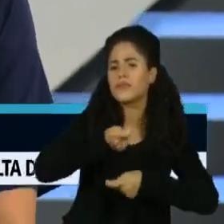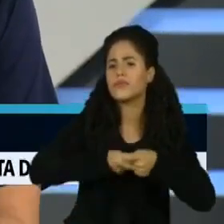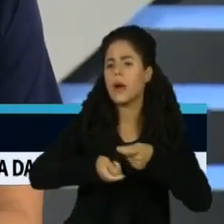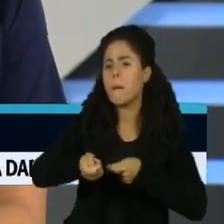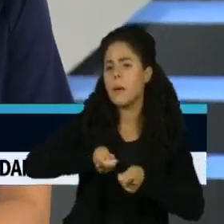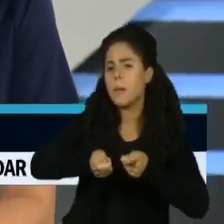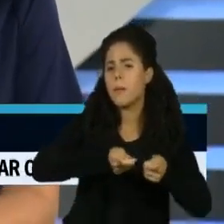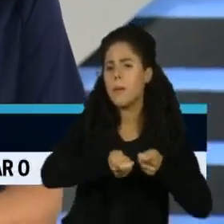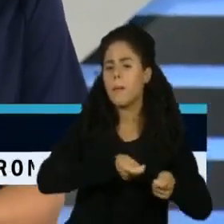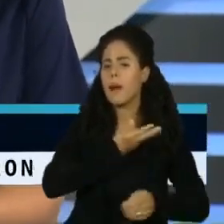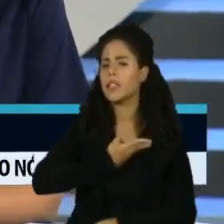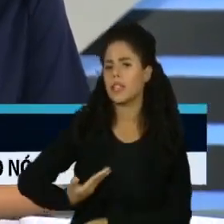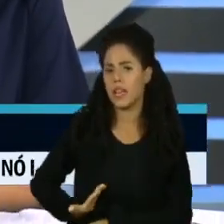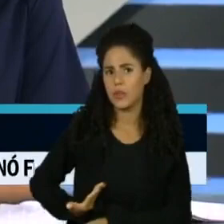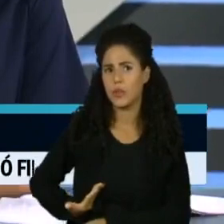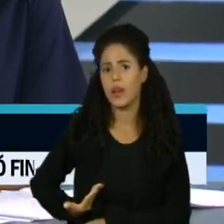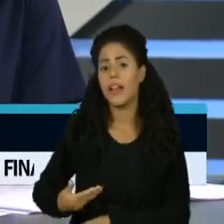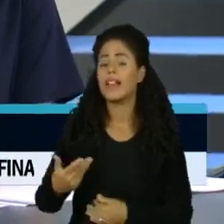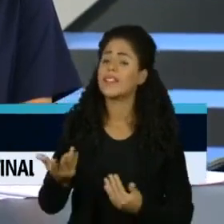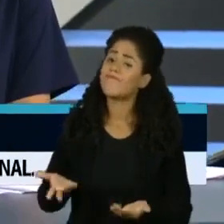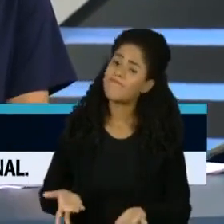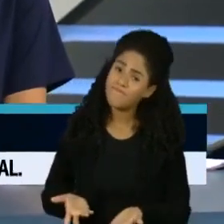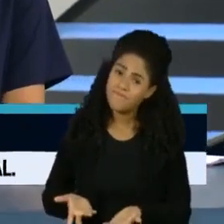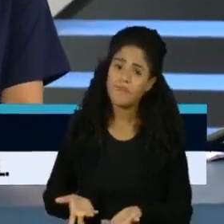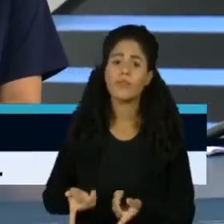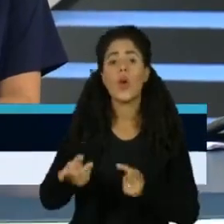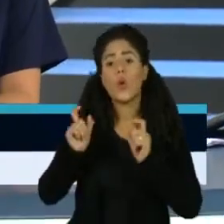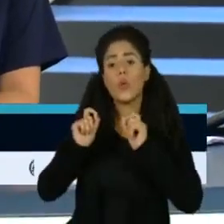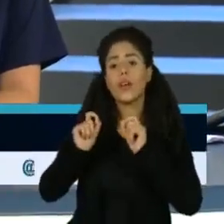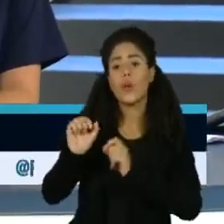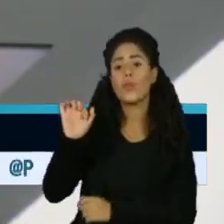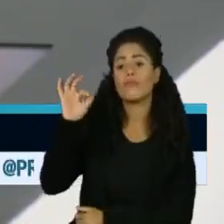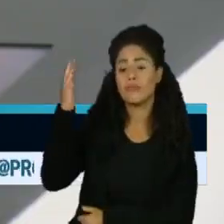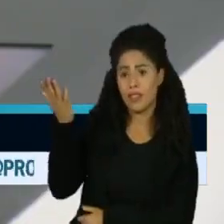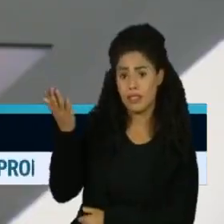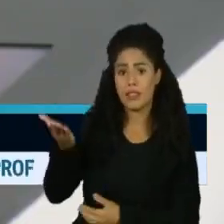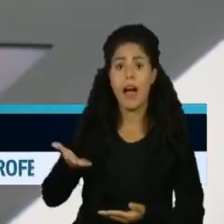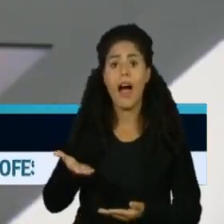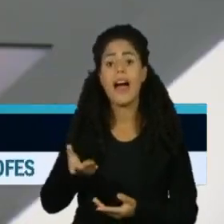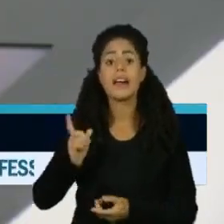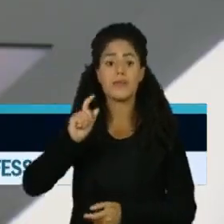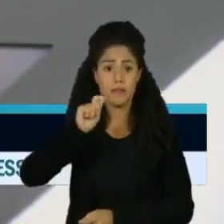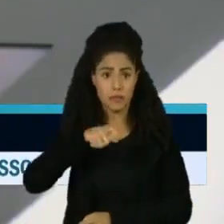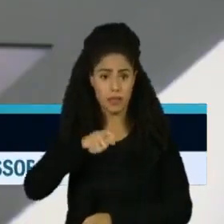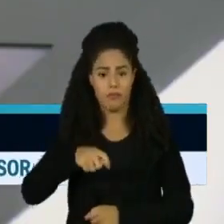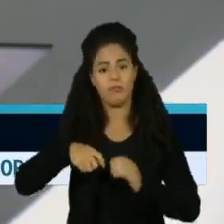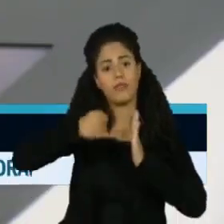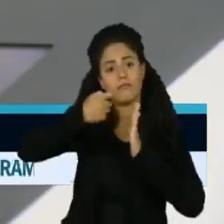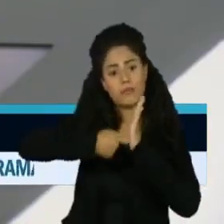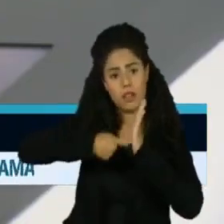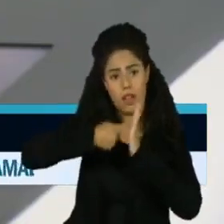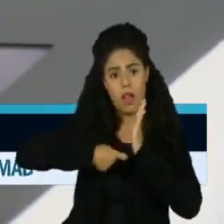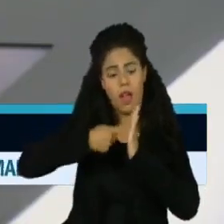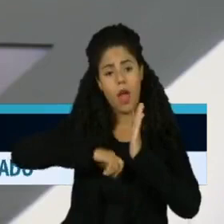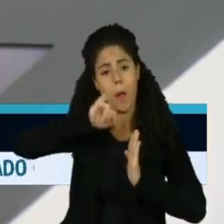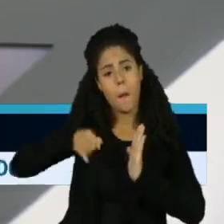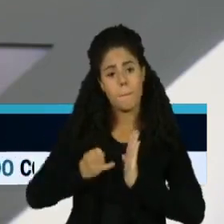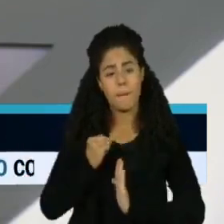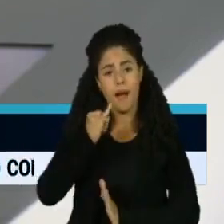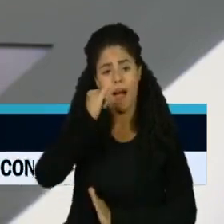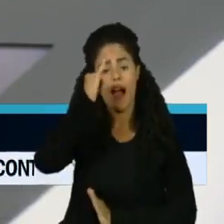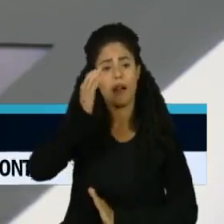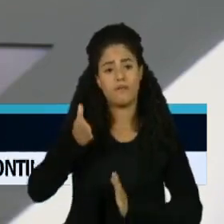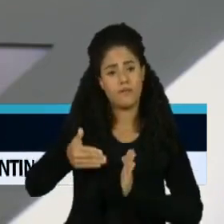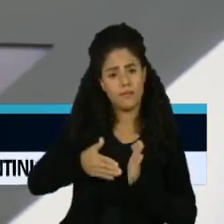para todos? Mas não precisava ter sido assim. Esse é o ponto, né? Agora, é claro, a taxa de juros o aumento da taxa de juros acaba sendo quase